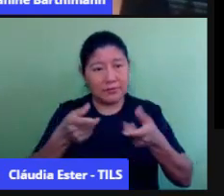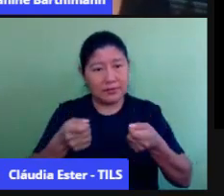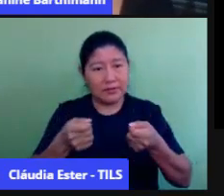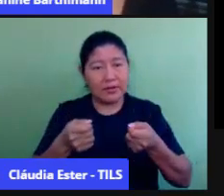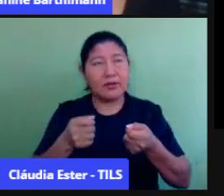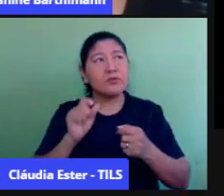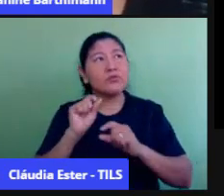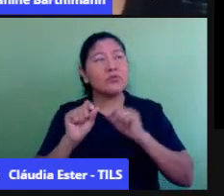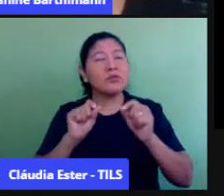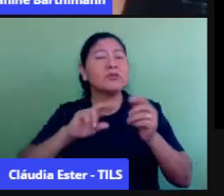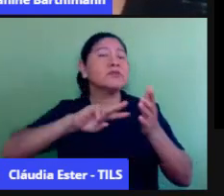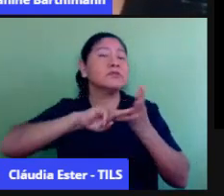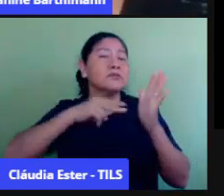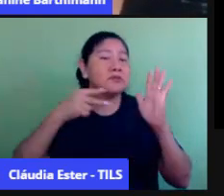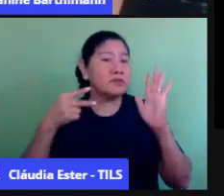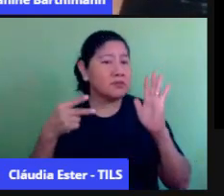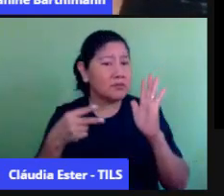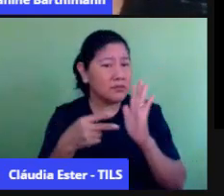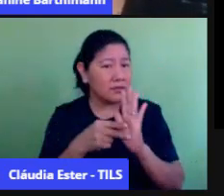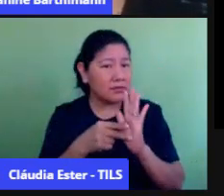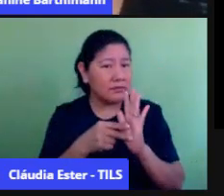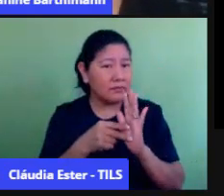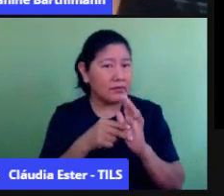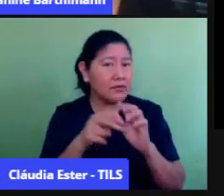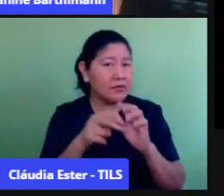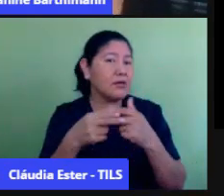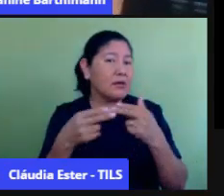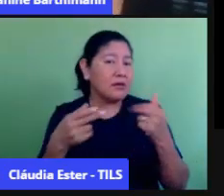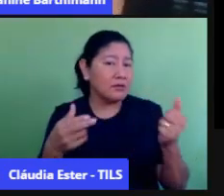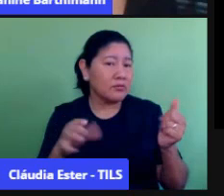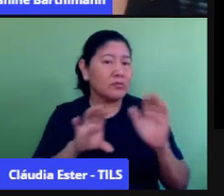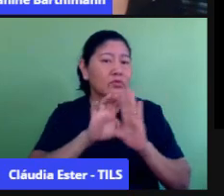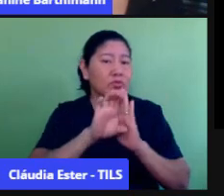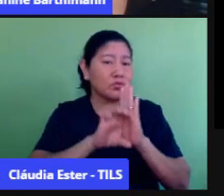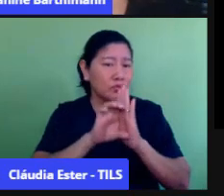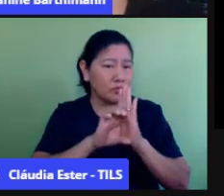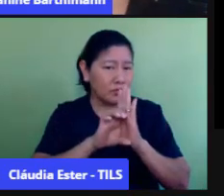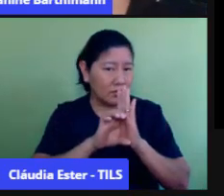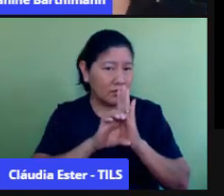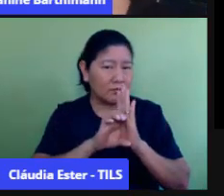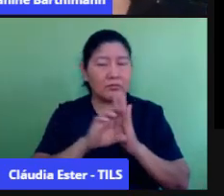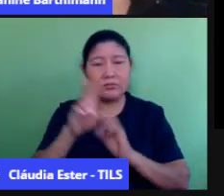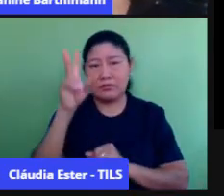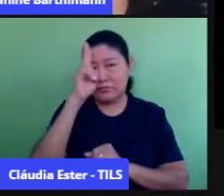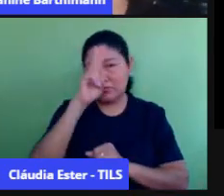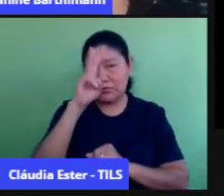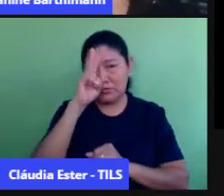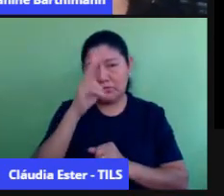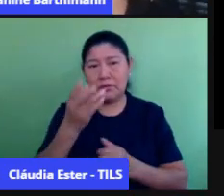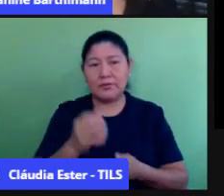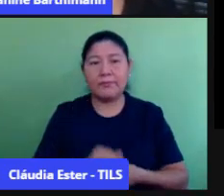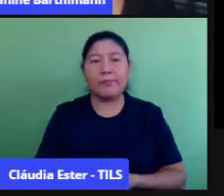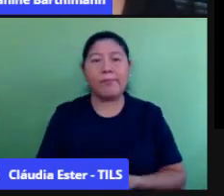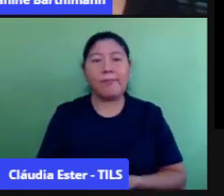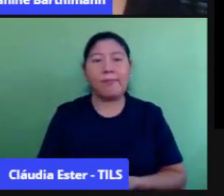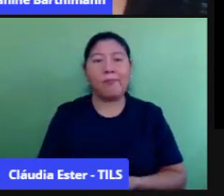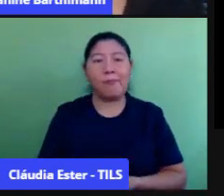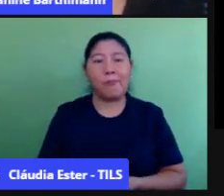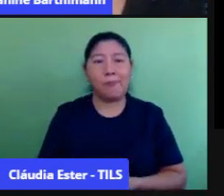que são as definições, os conceitos de história? Pode passar.